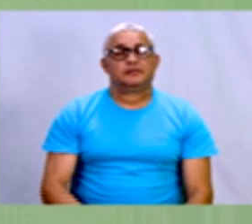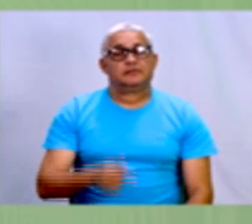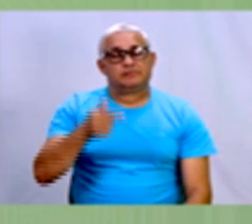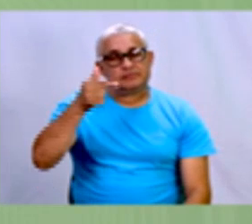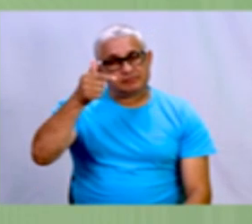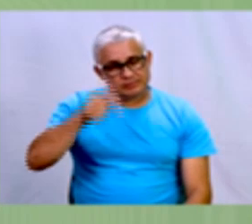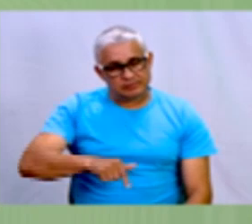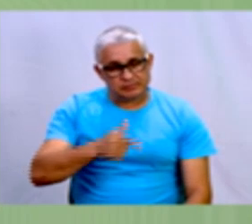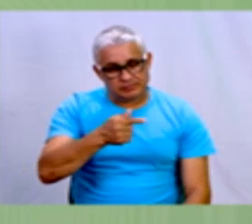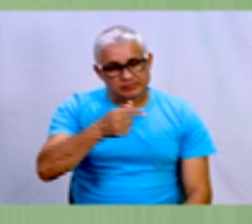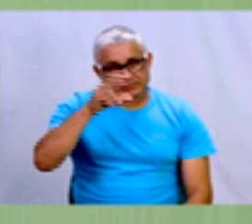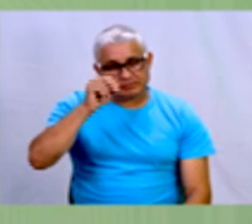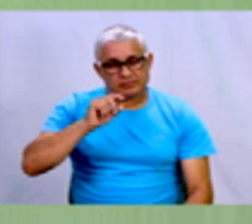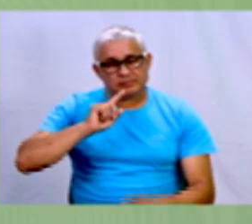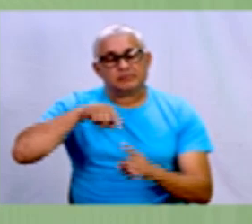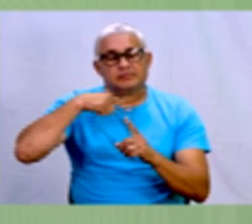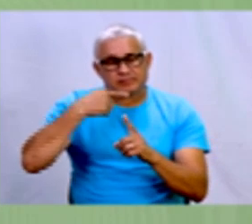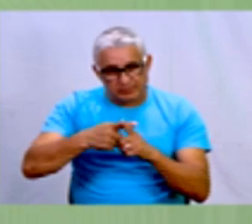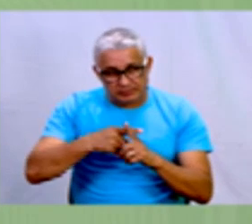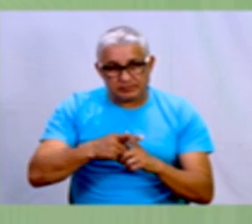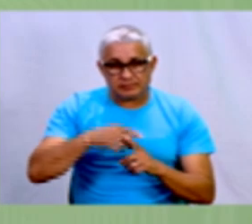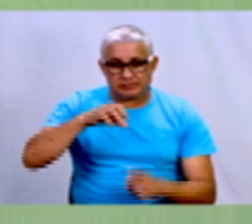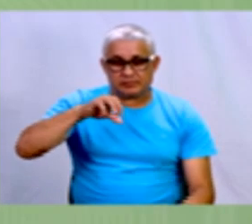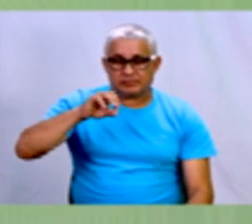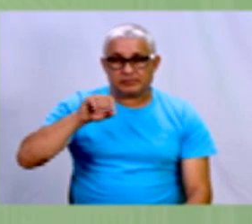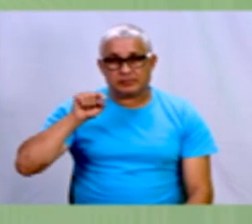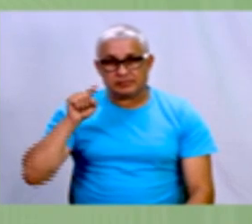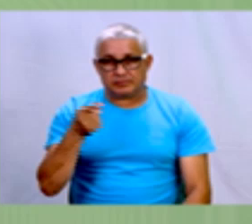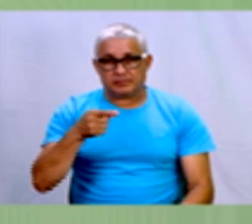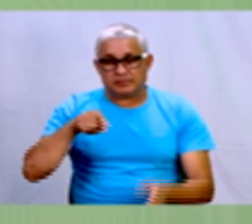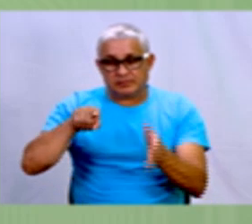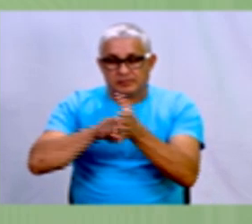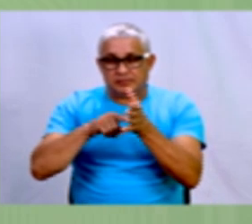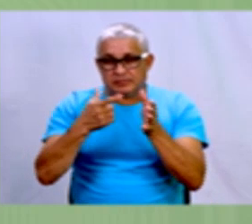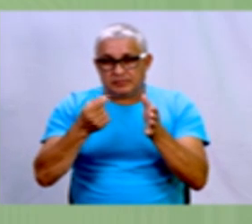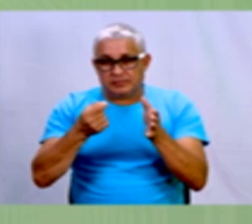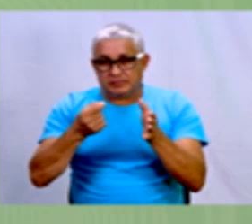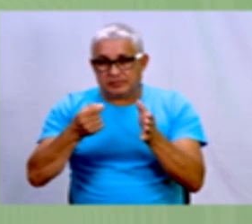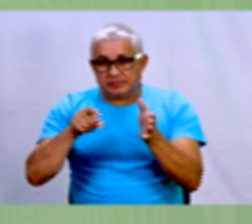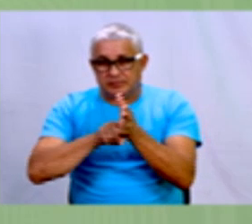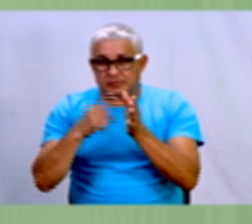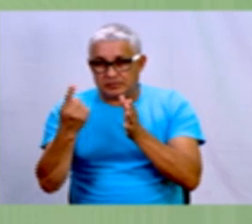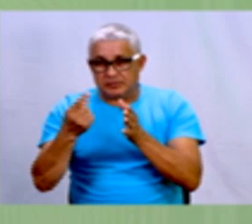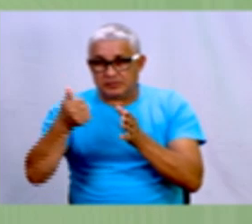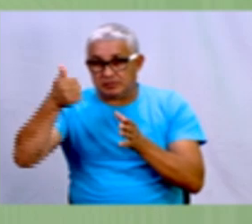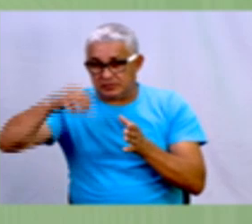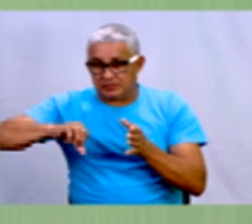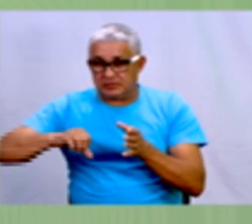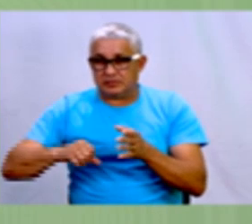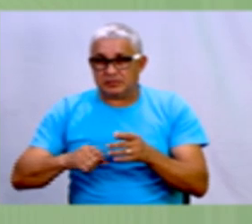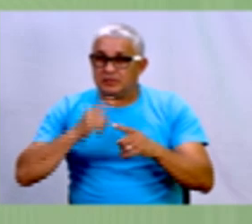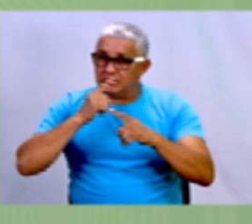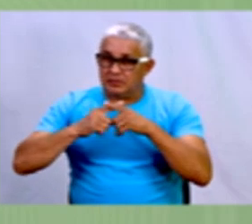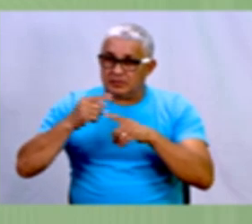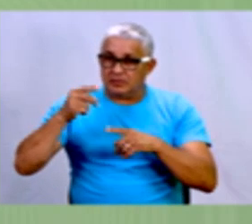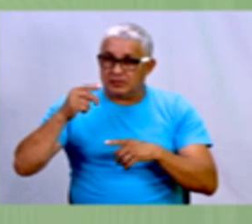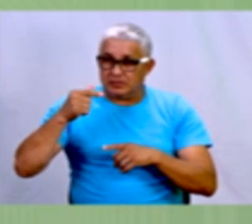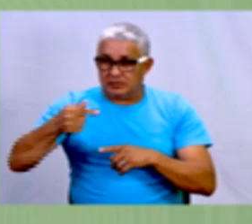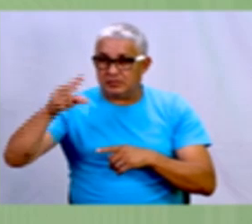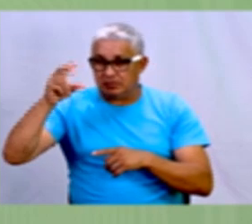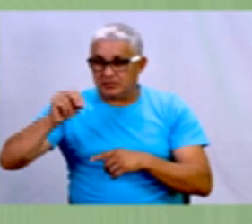repetir 750 mais 90 mil menos 20 menos 1, que é 19, vezes 750,